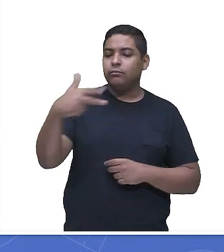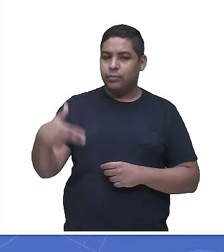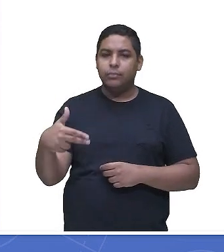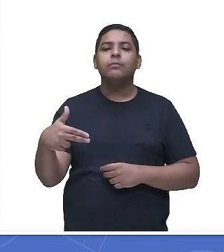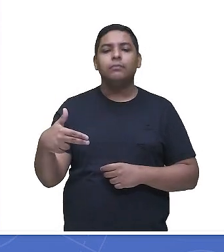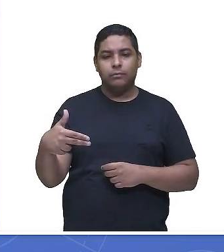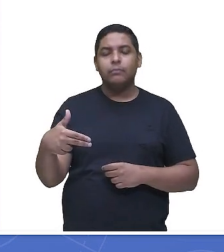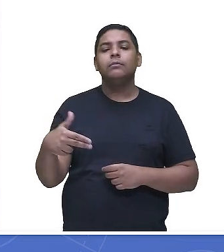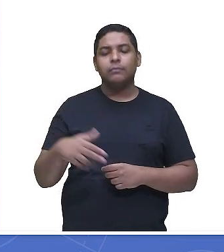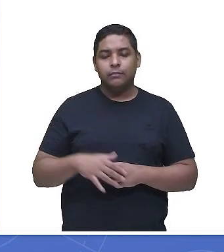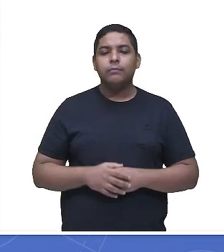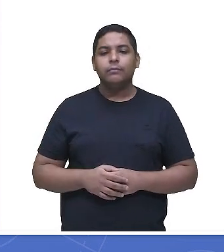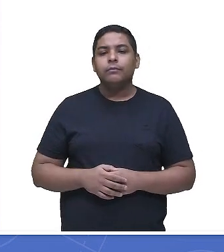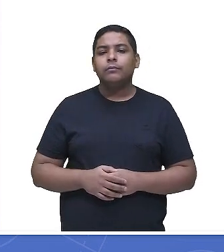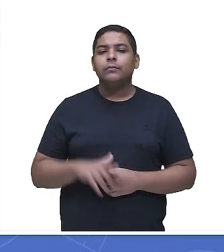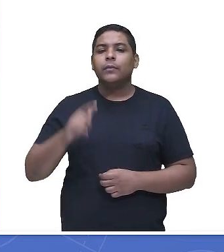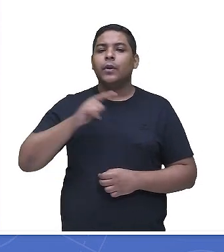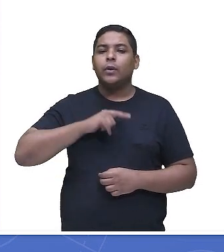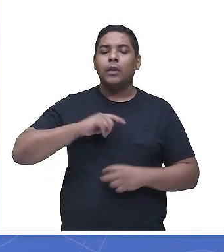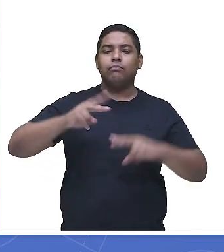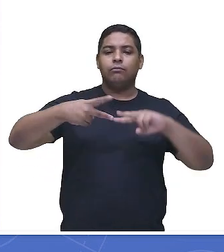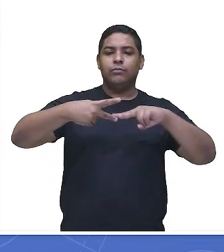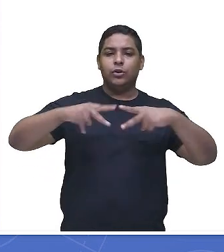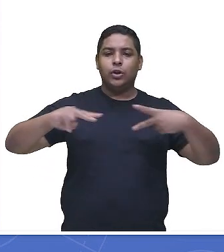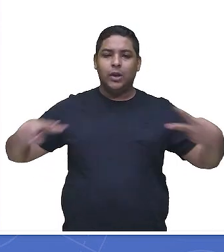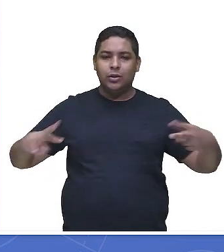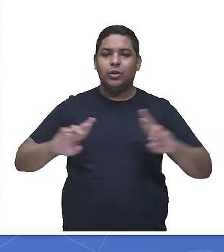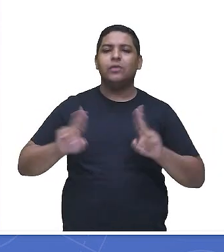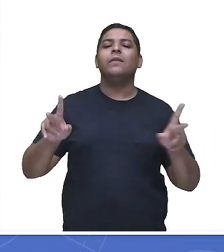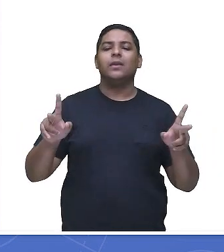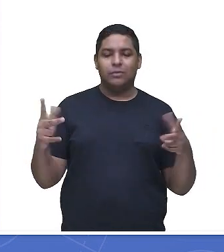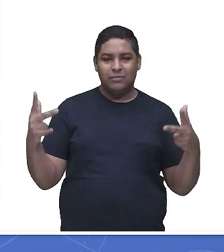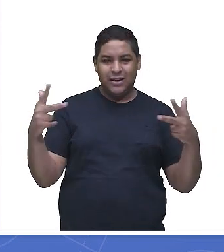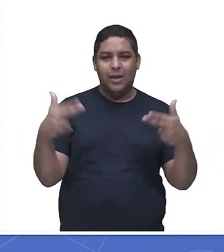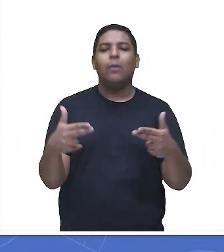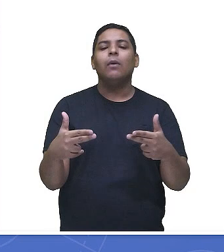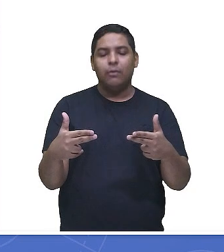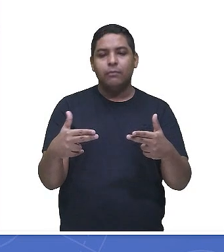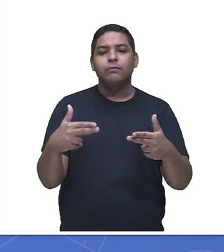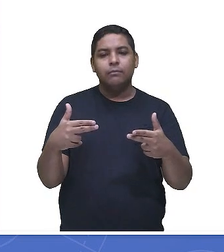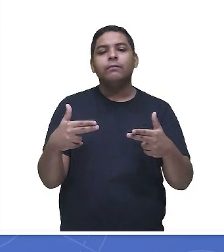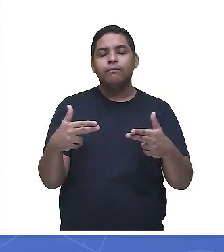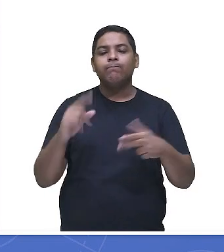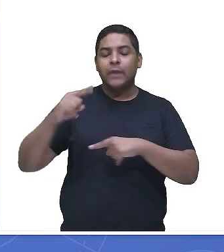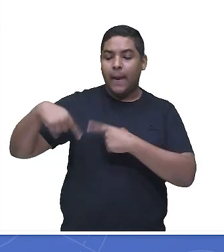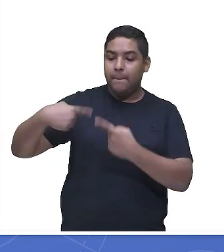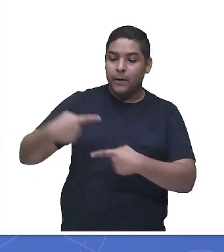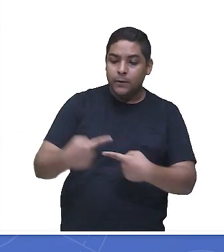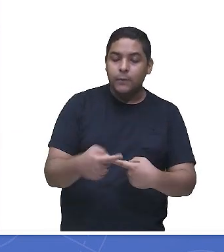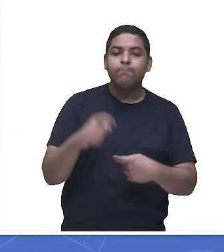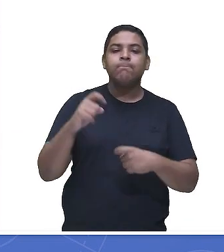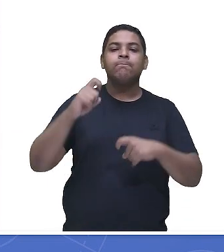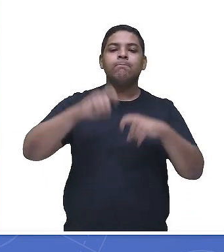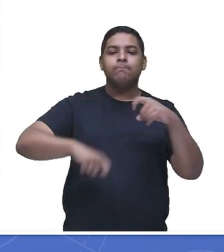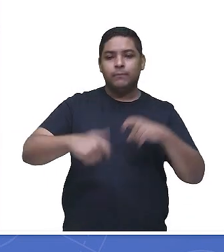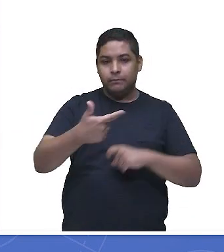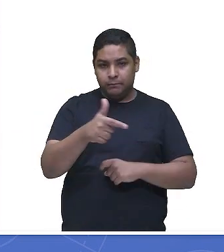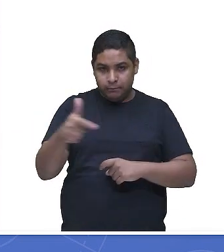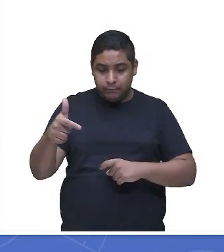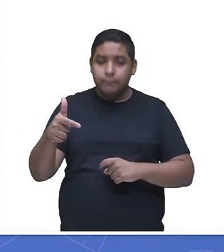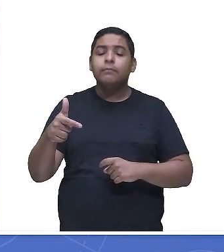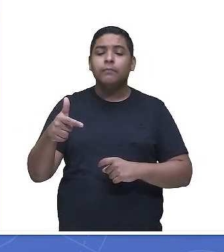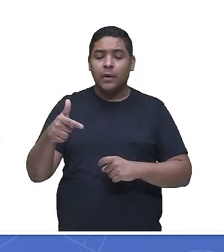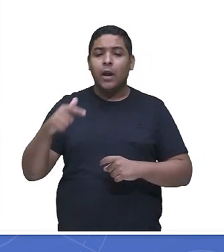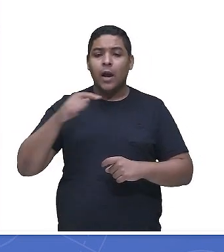variabilidade genética. Elas são iguais. Na reprodução assexuada, eu vou ter seres que são clones, que são